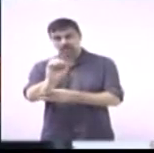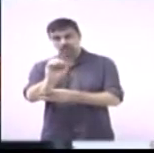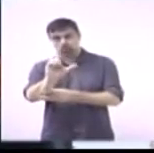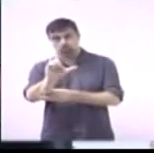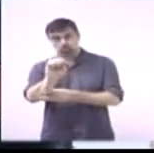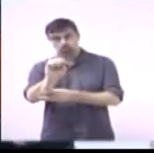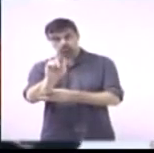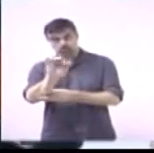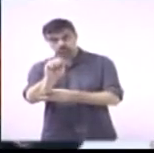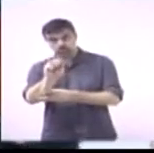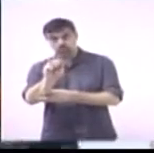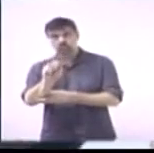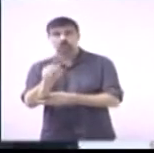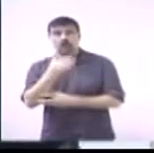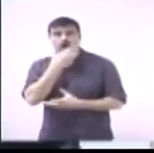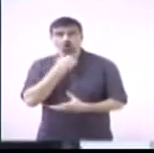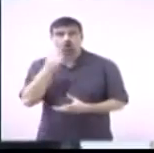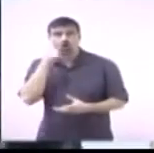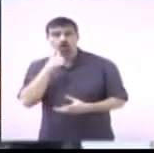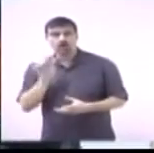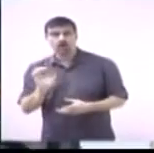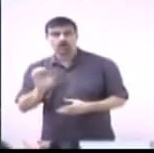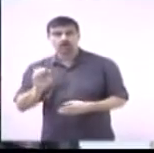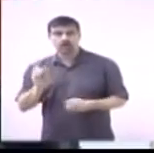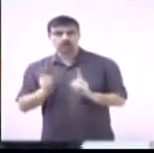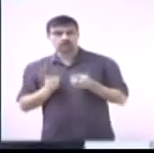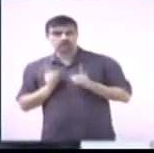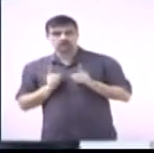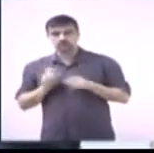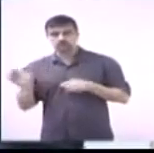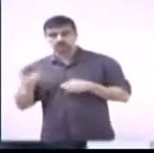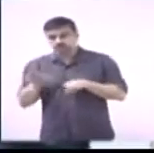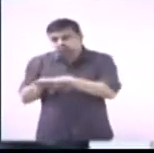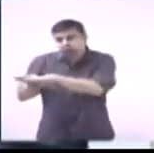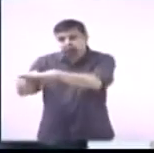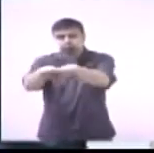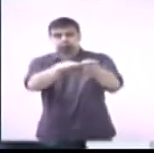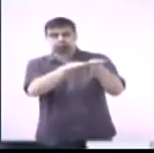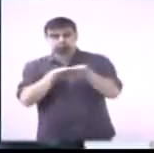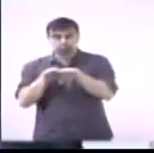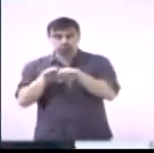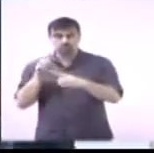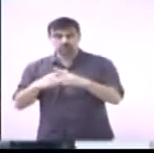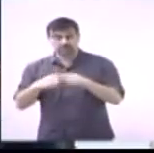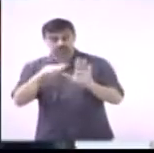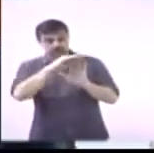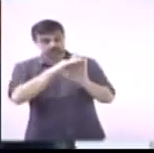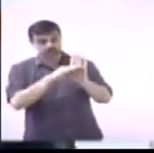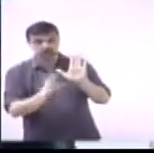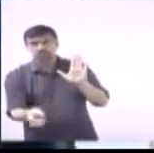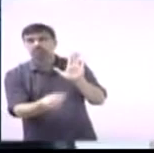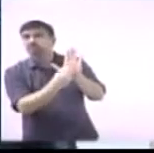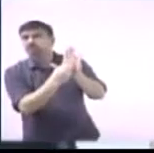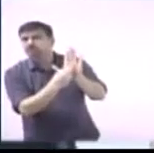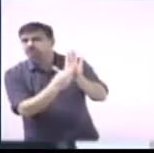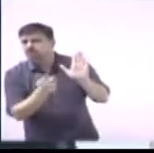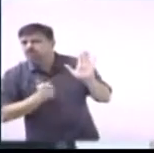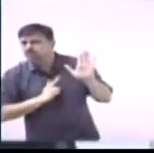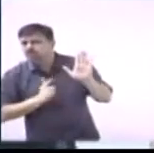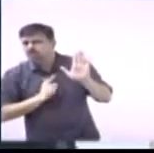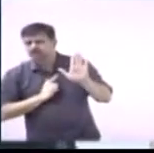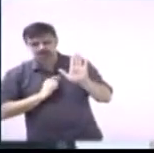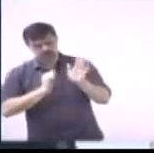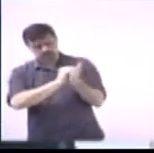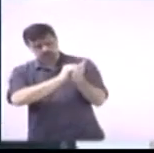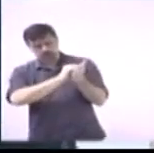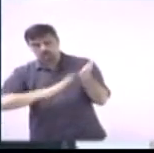Ponto. Não éramos. Mesmo porque talvez se o plano municipal tivesse a ideologia de gênero no